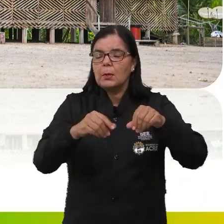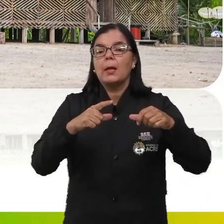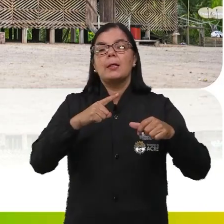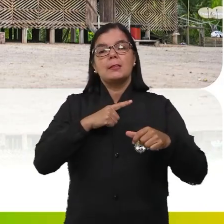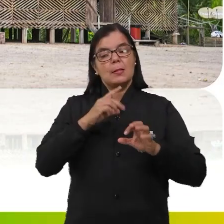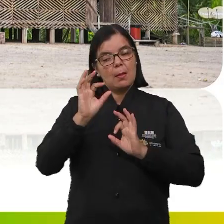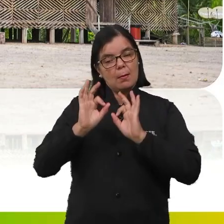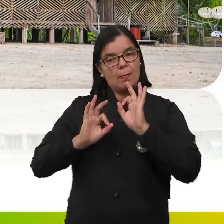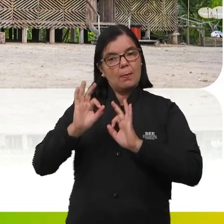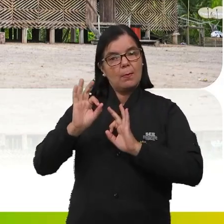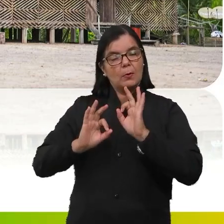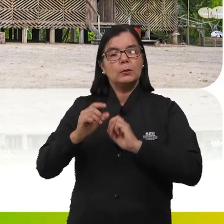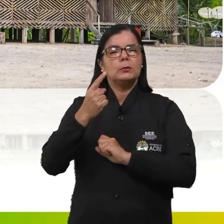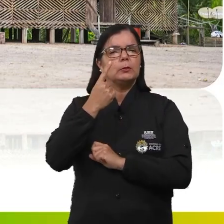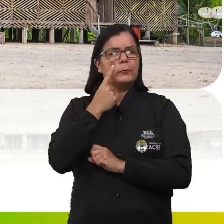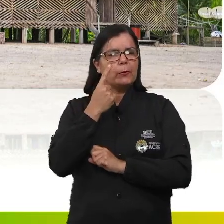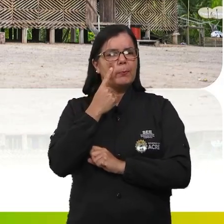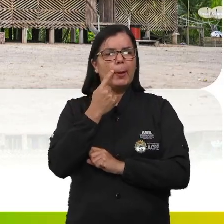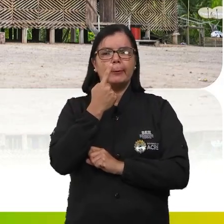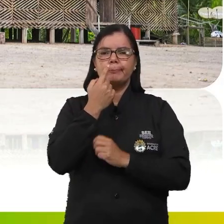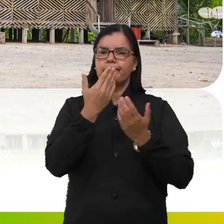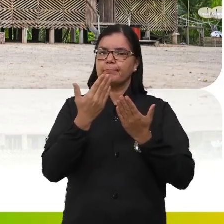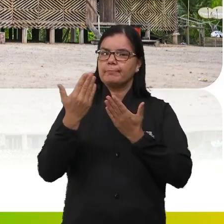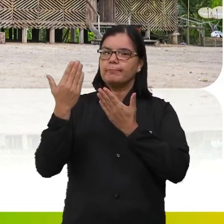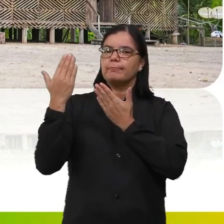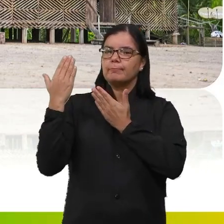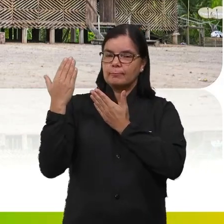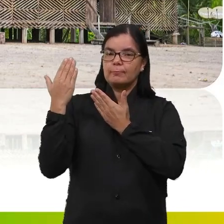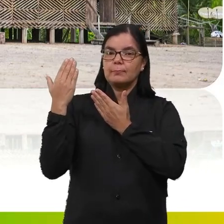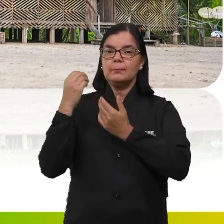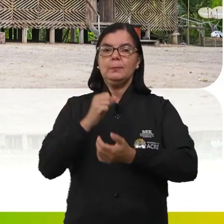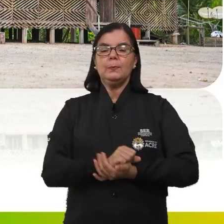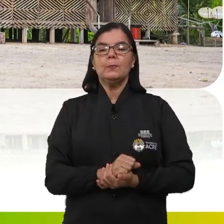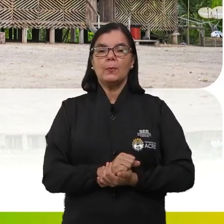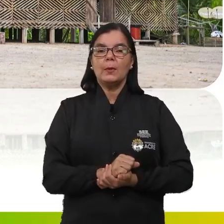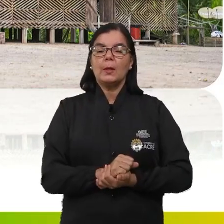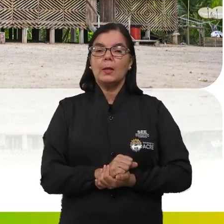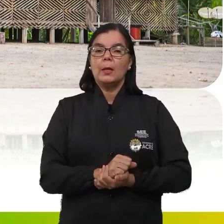uma organização. Olha, se vocês olharem nessa imagem aí à sua direita,